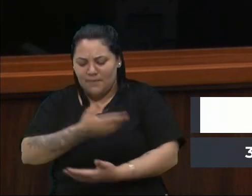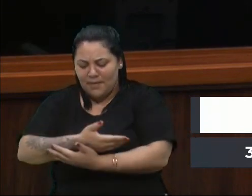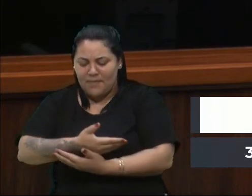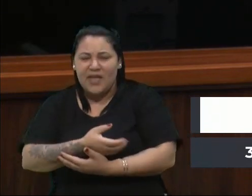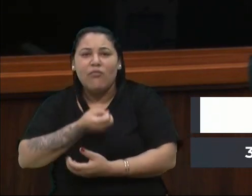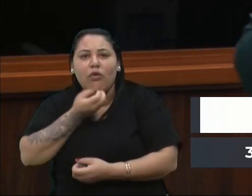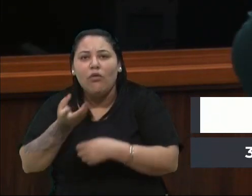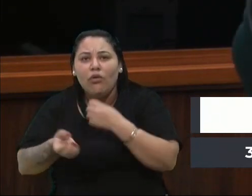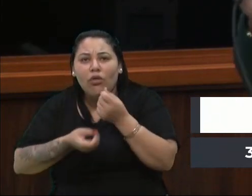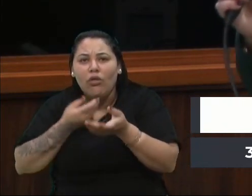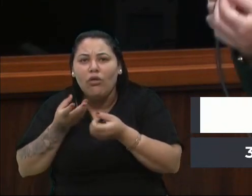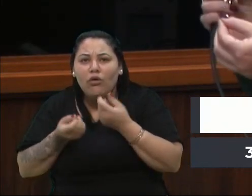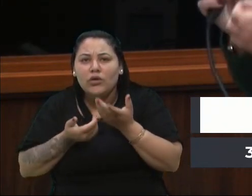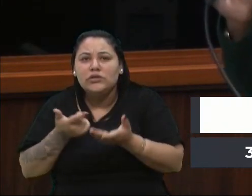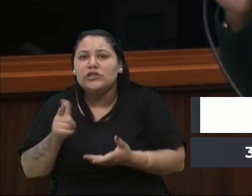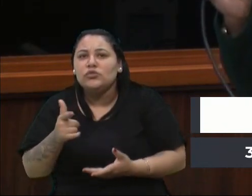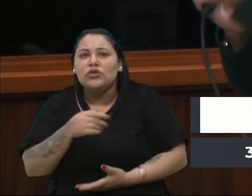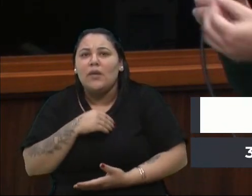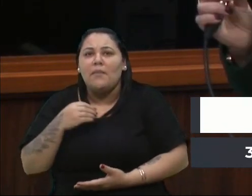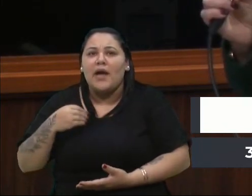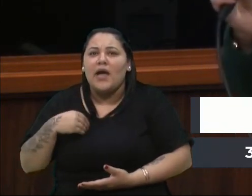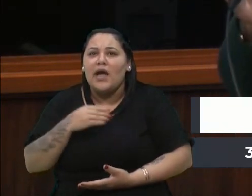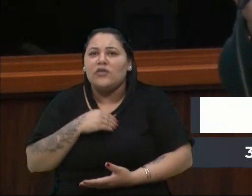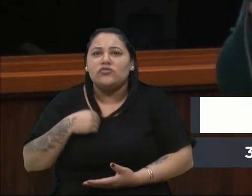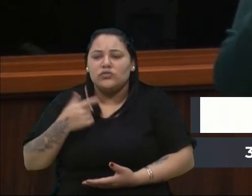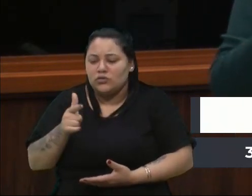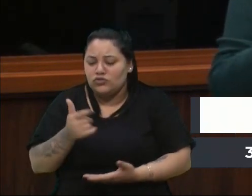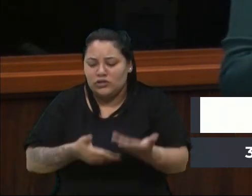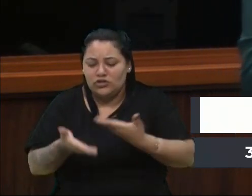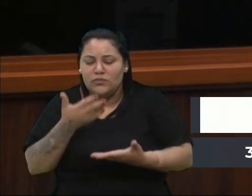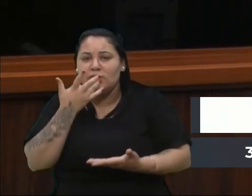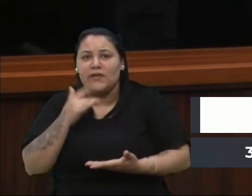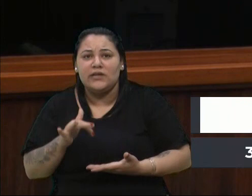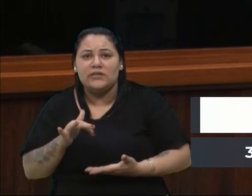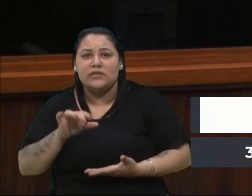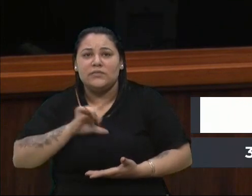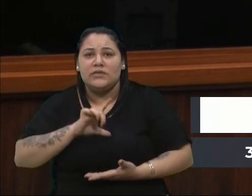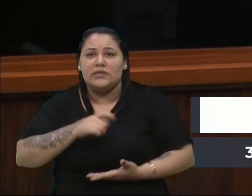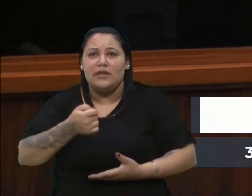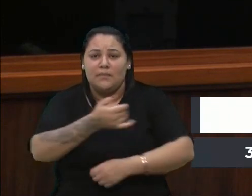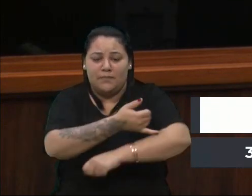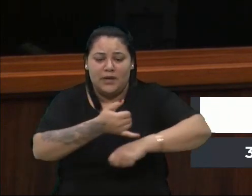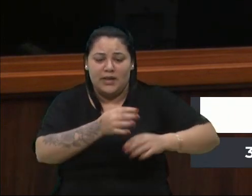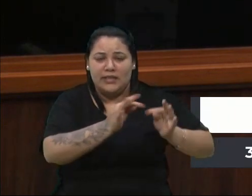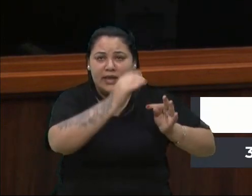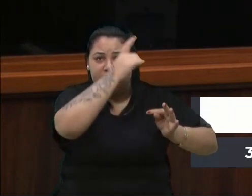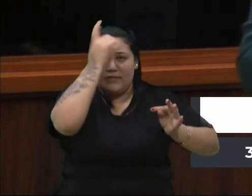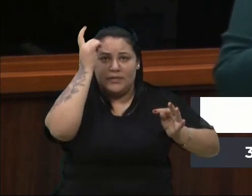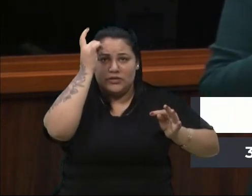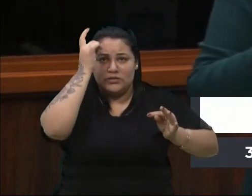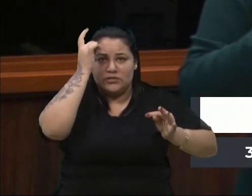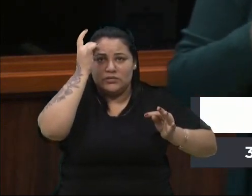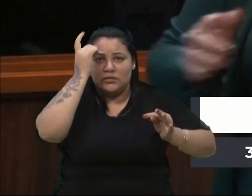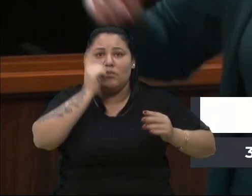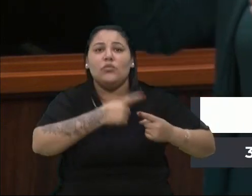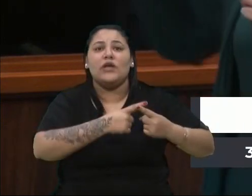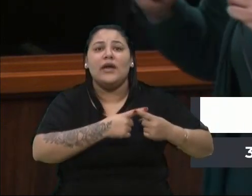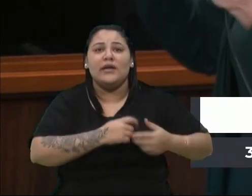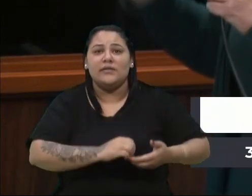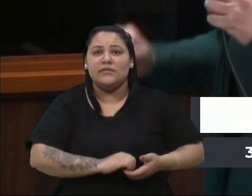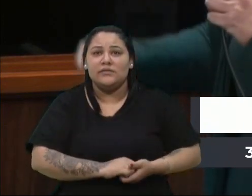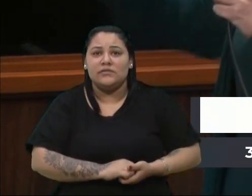vomitando, que não tinha médico, não tinha atendimento pediatra, tinha que passar pela técnica de enfermagem. Para quê?